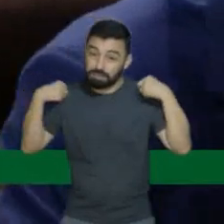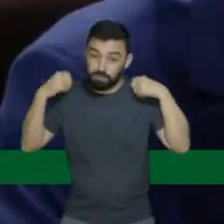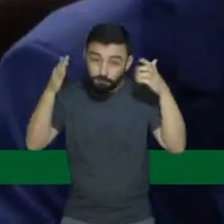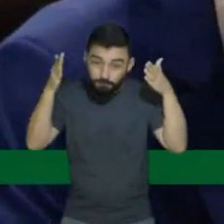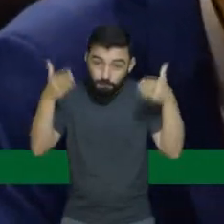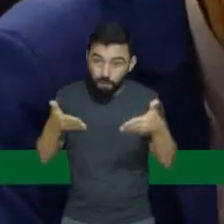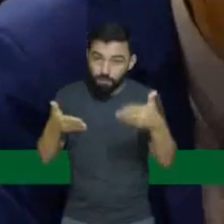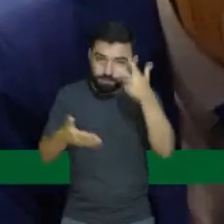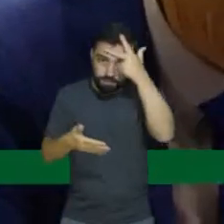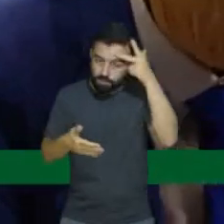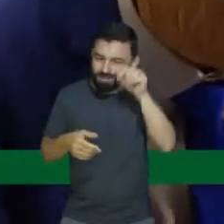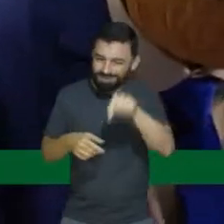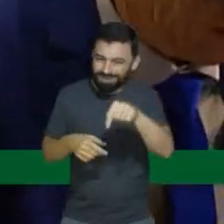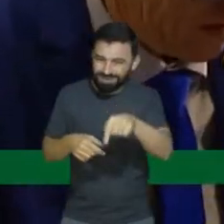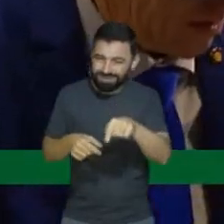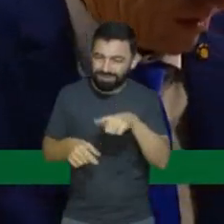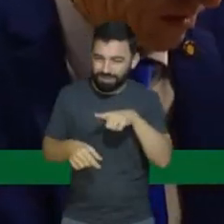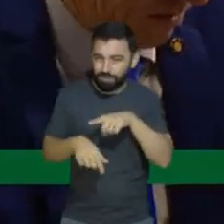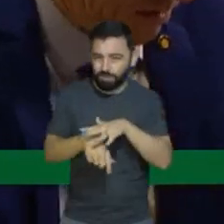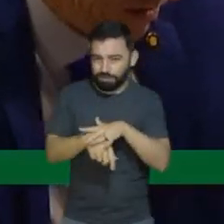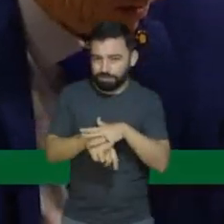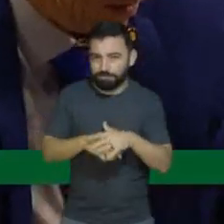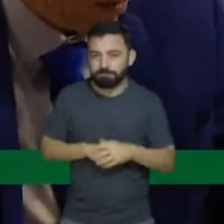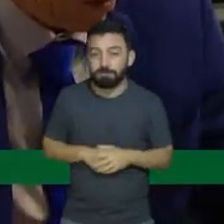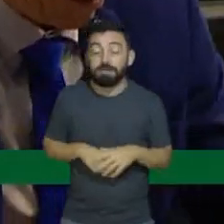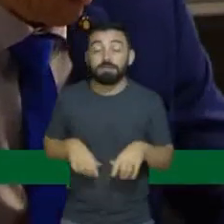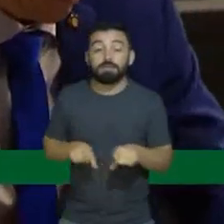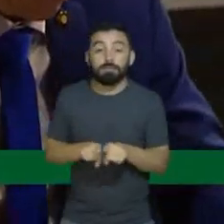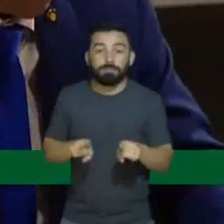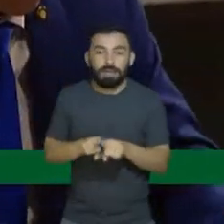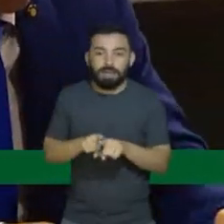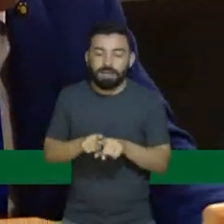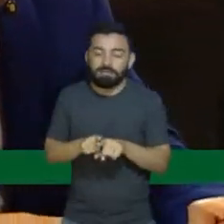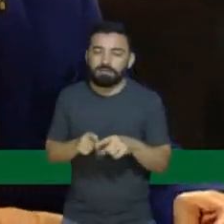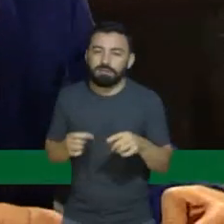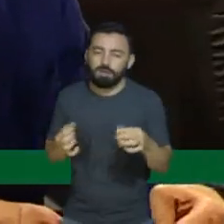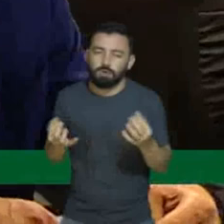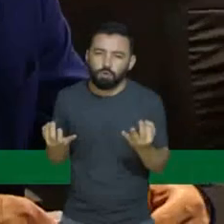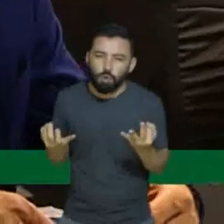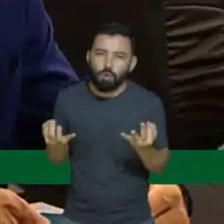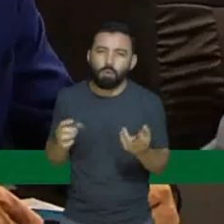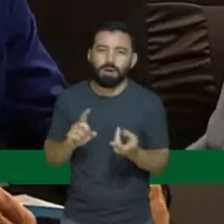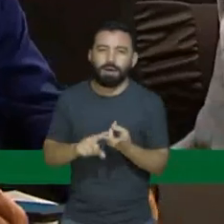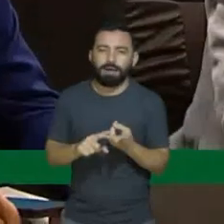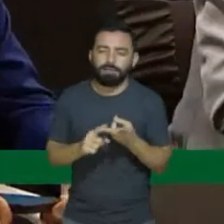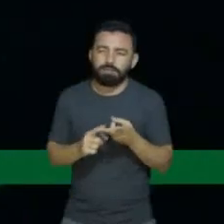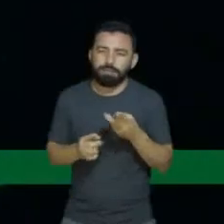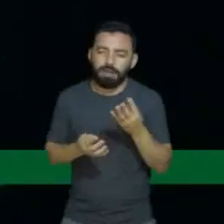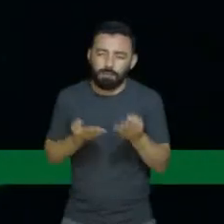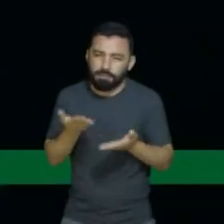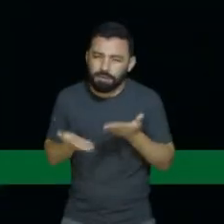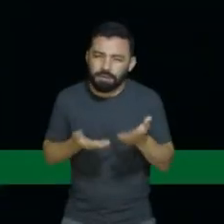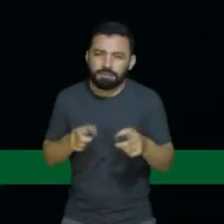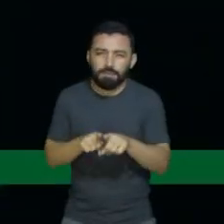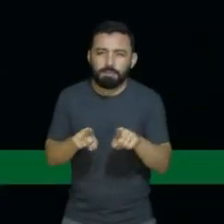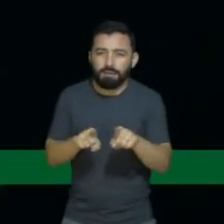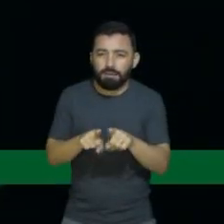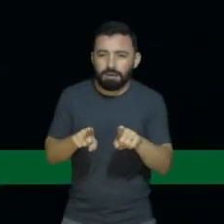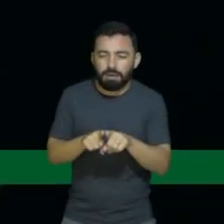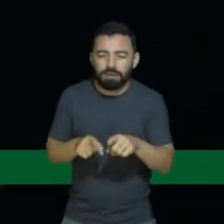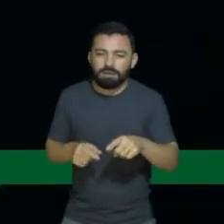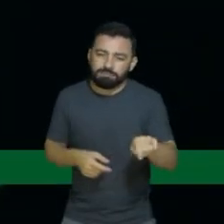para essa população. Temos também yoga terapia, oficinas de ping-pong e